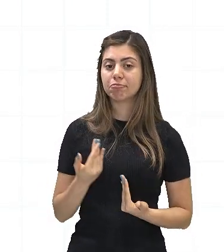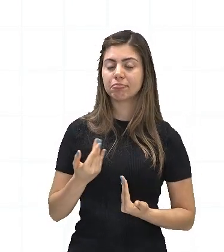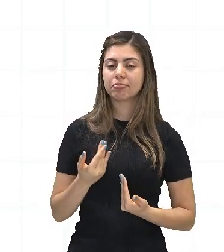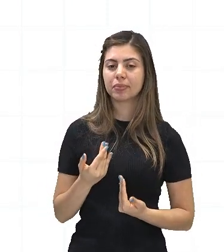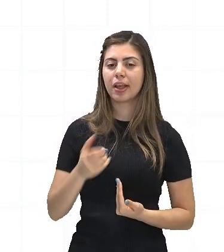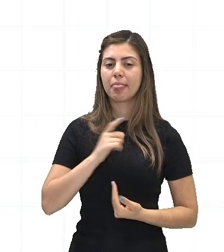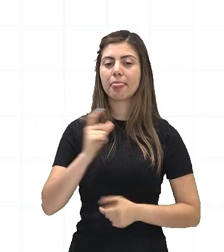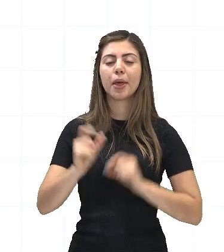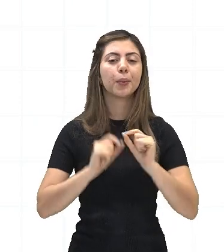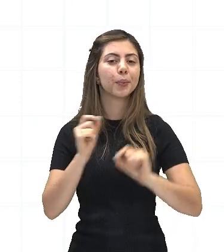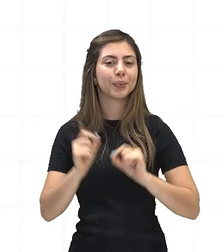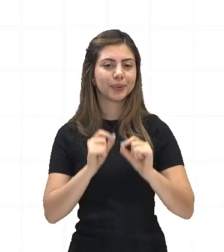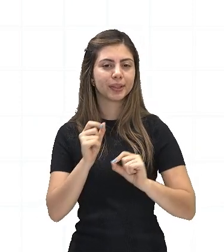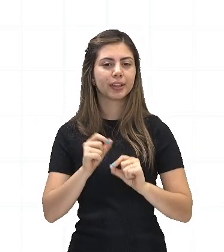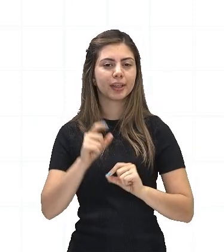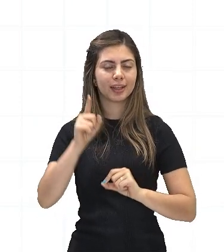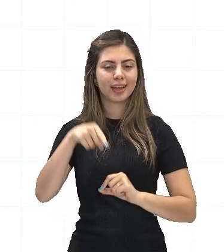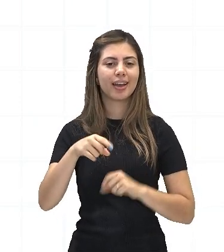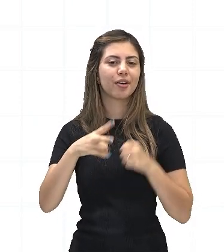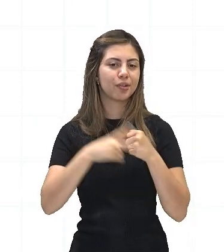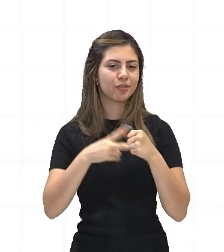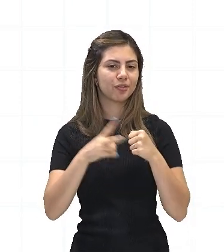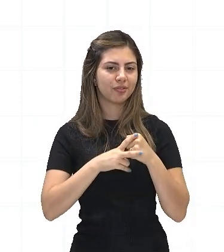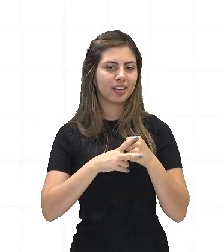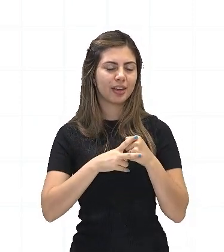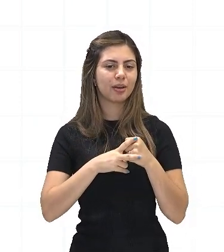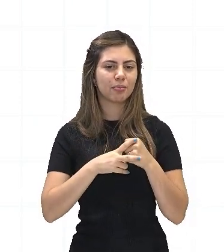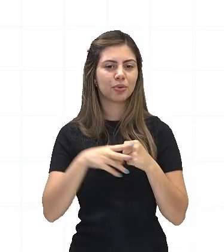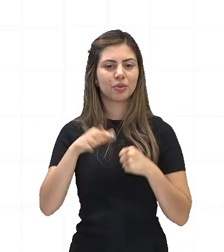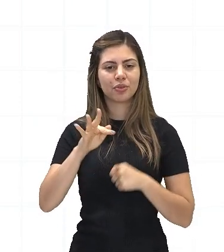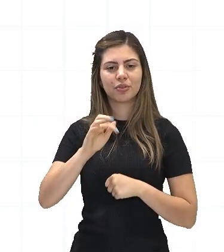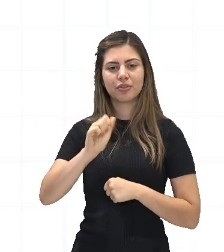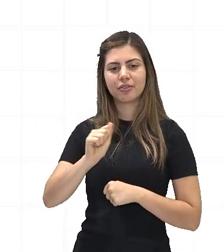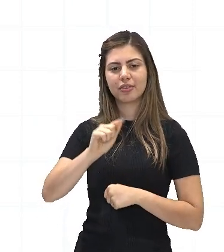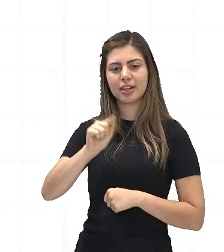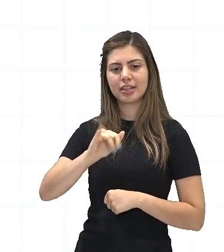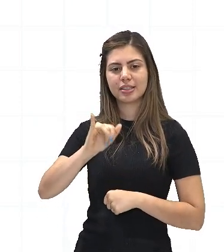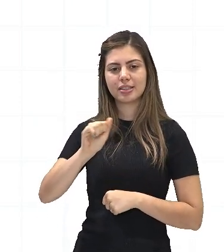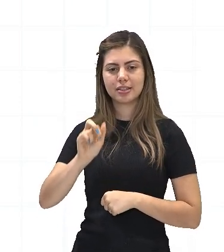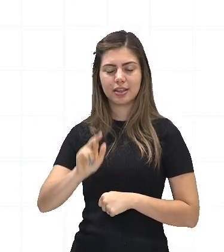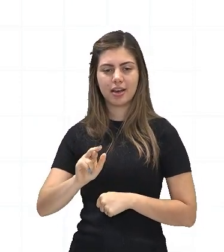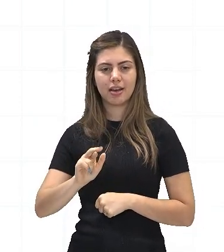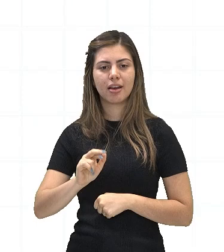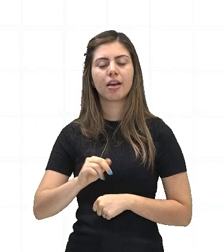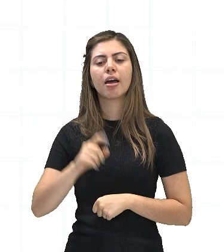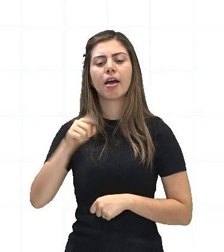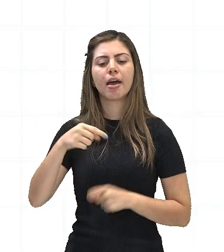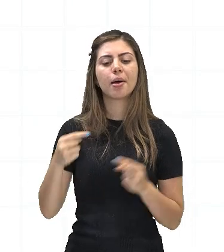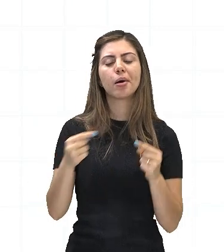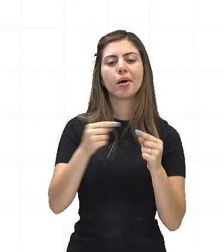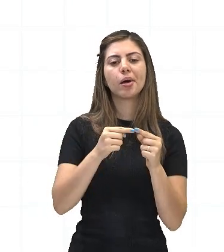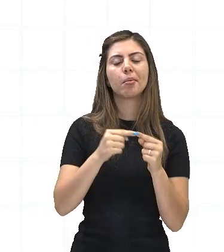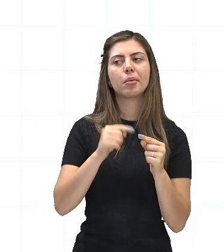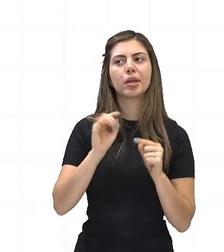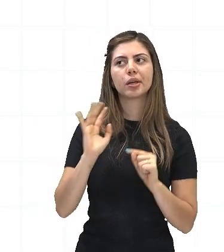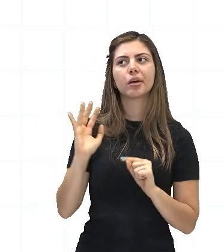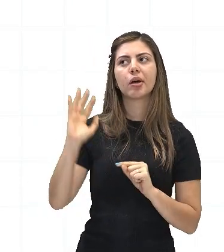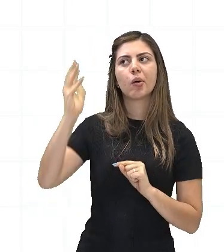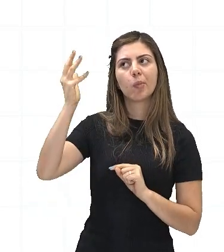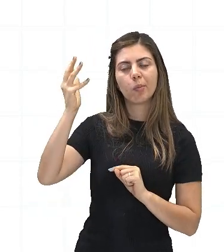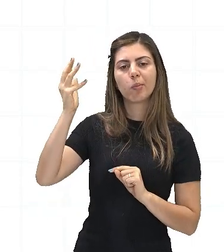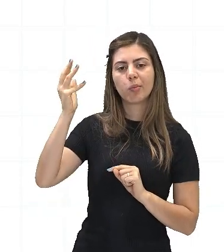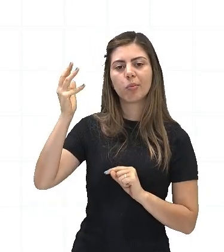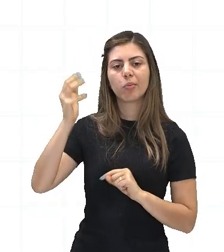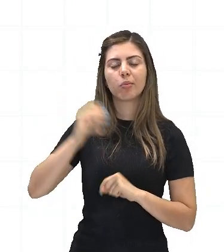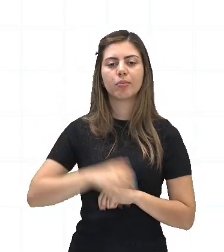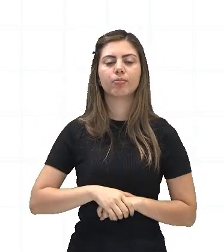aí nosso verbo, fazia. E aí é o verbo fazer, indicando situação climática,